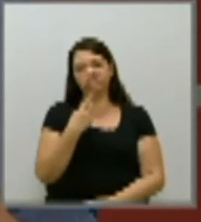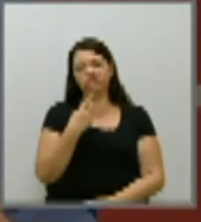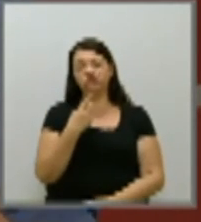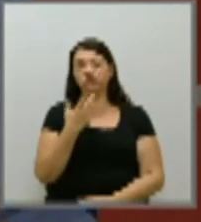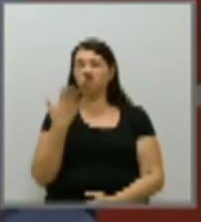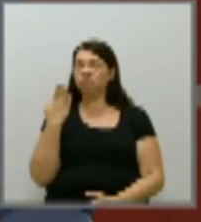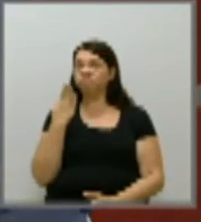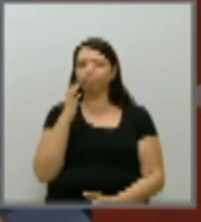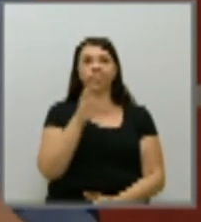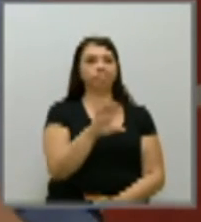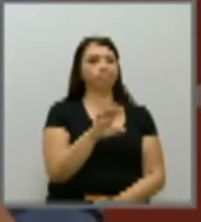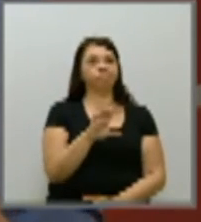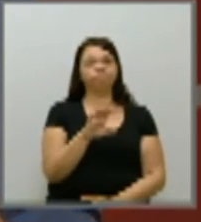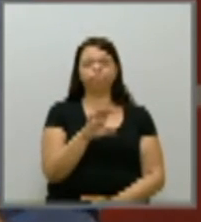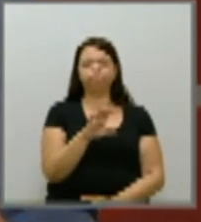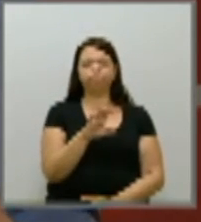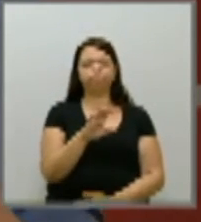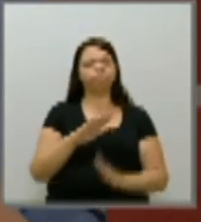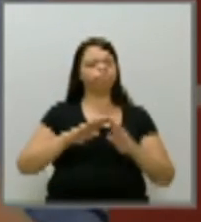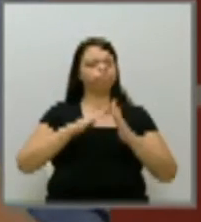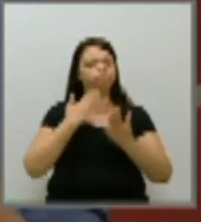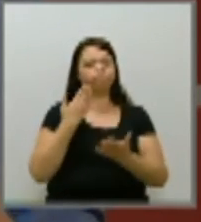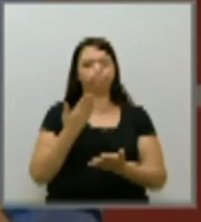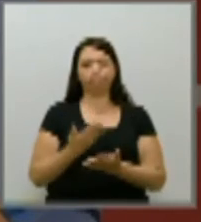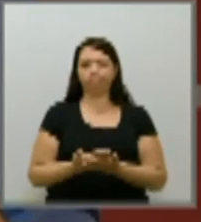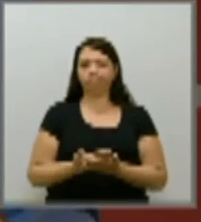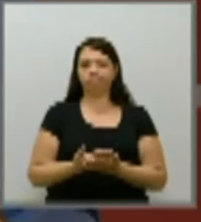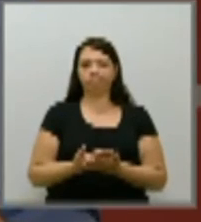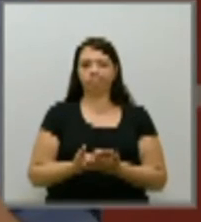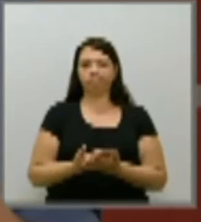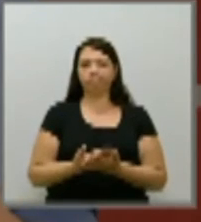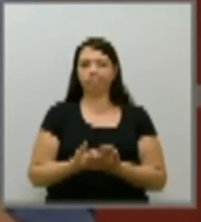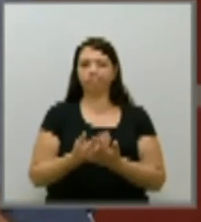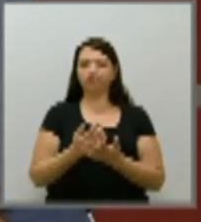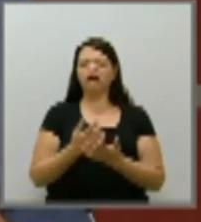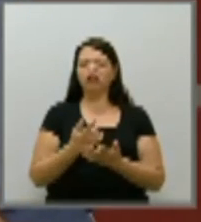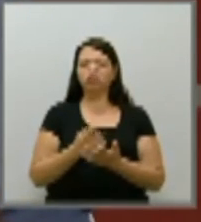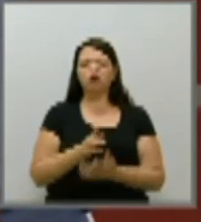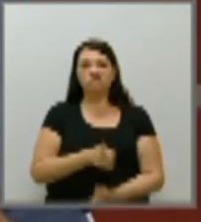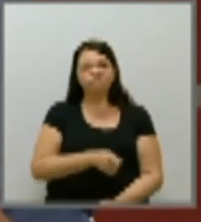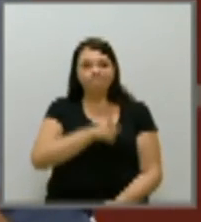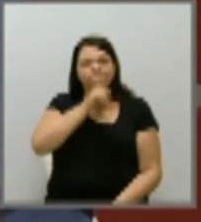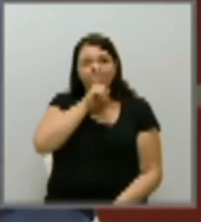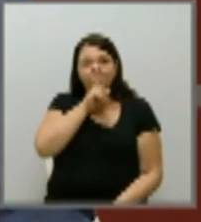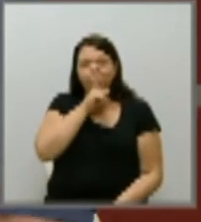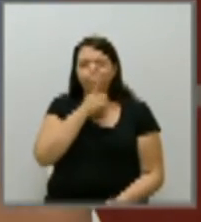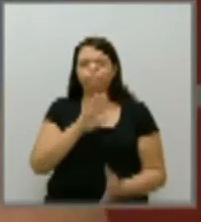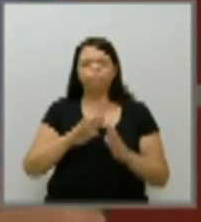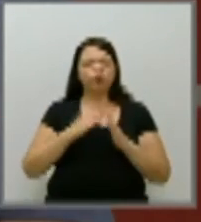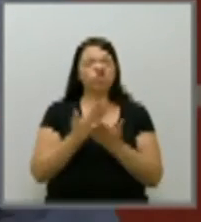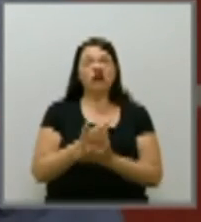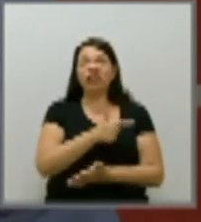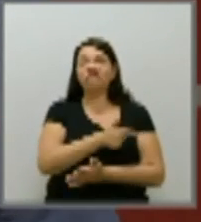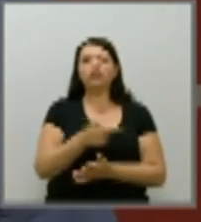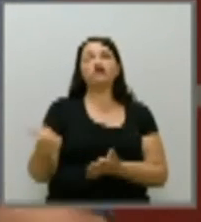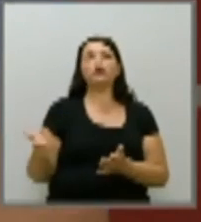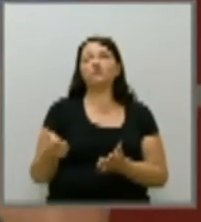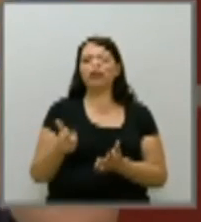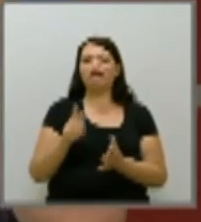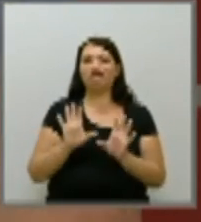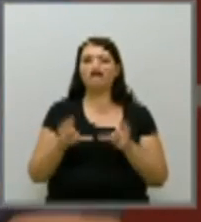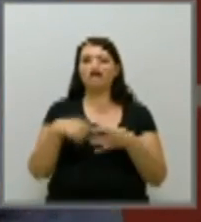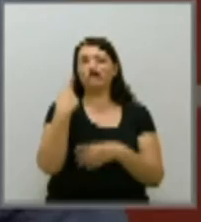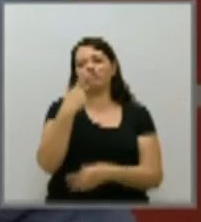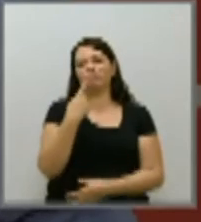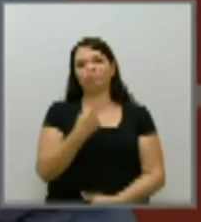afronta veemente à escola da mordaça, né? Essa escola sem partido, a gente é veemente contra, porque a gente acha